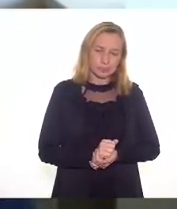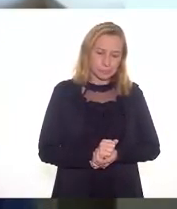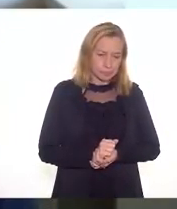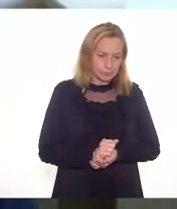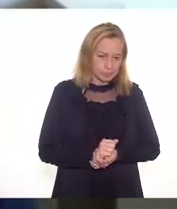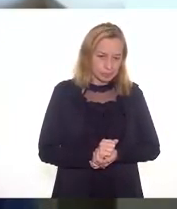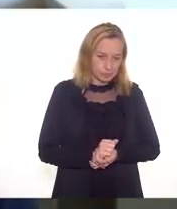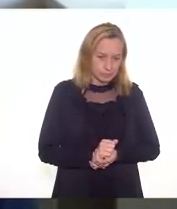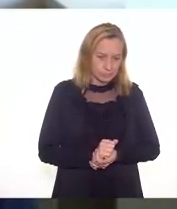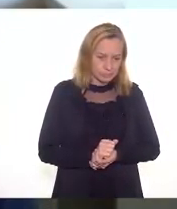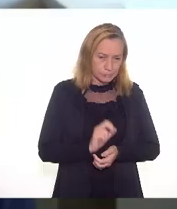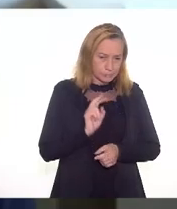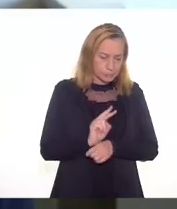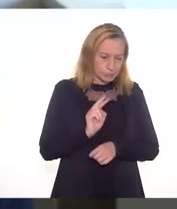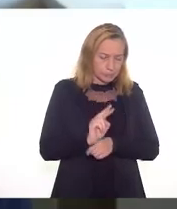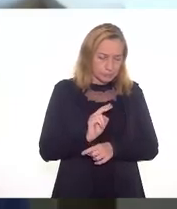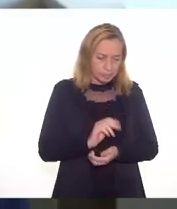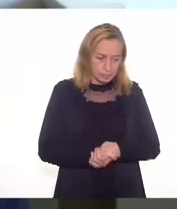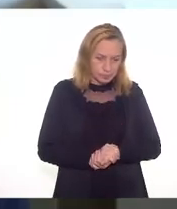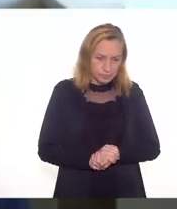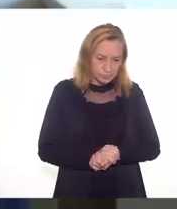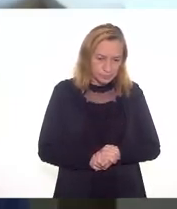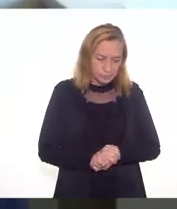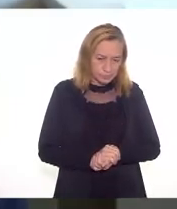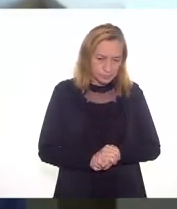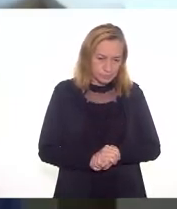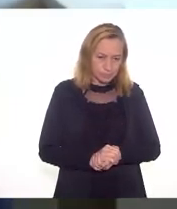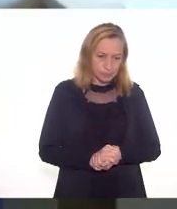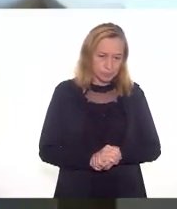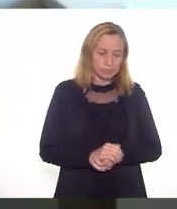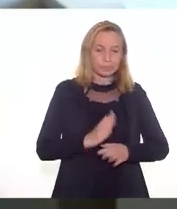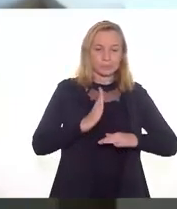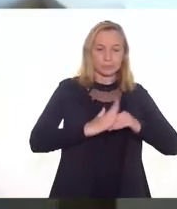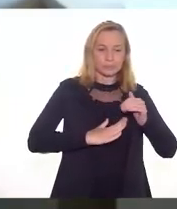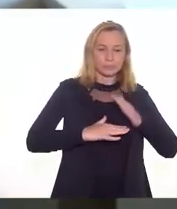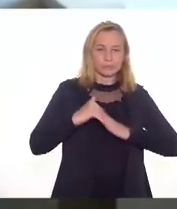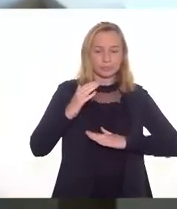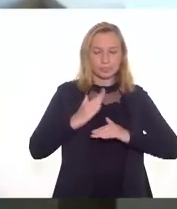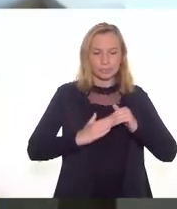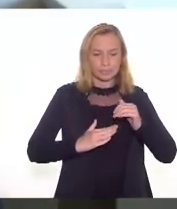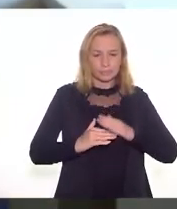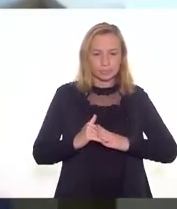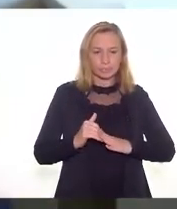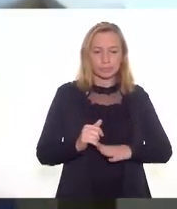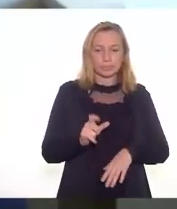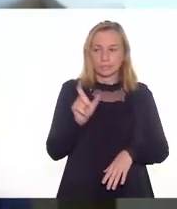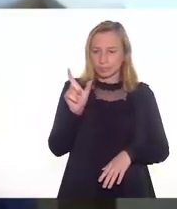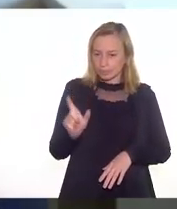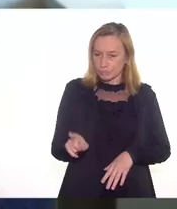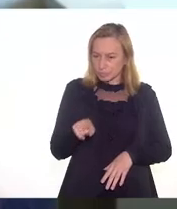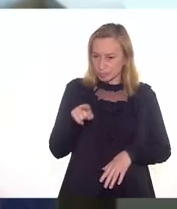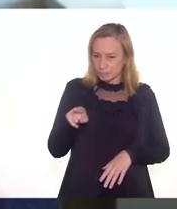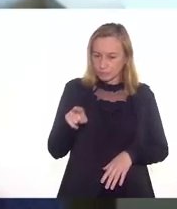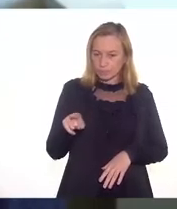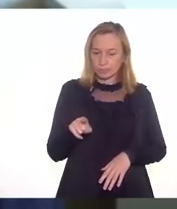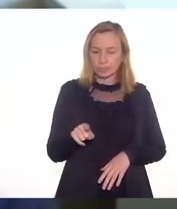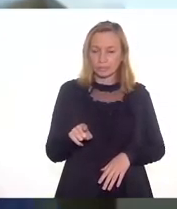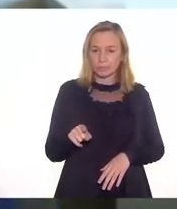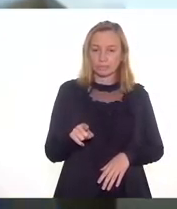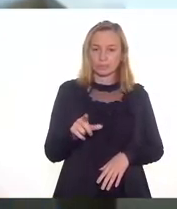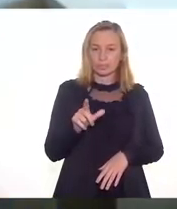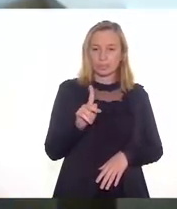na defesa, né, do exercício da profissão daqueles que atendem pelo plano de